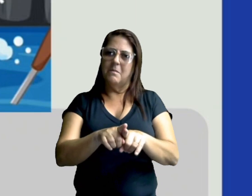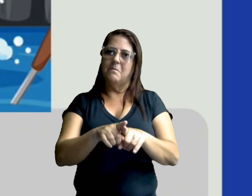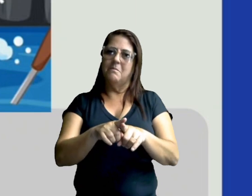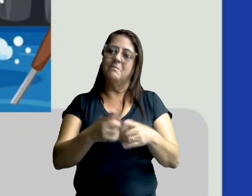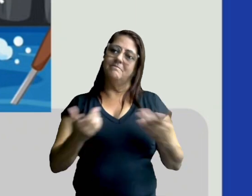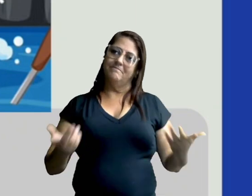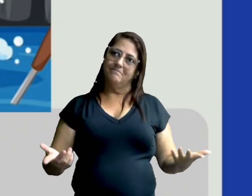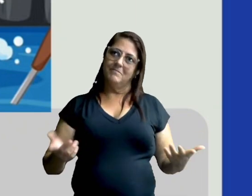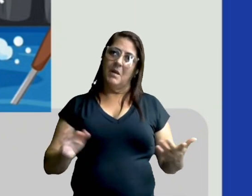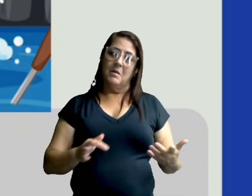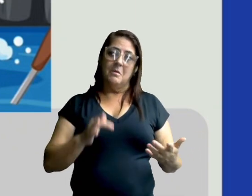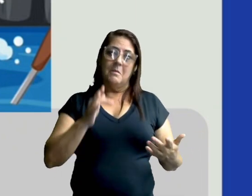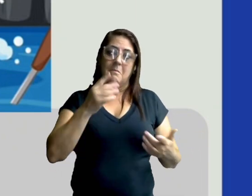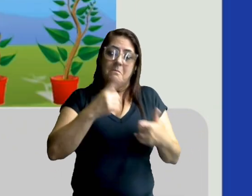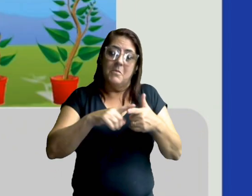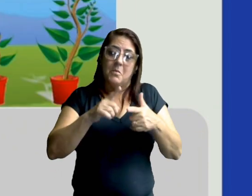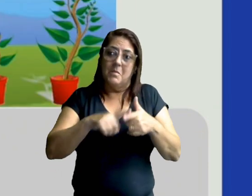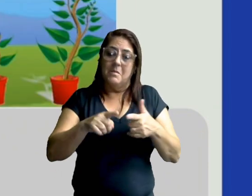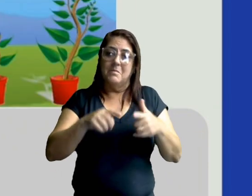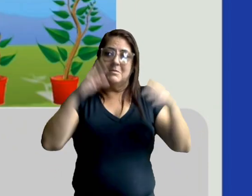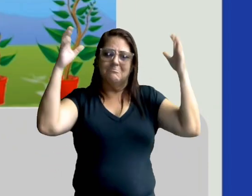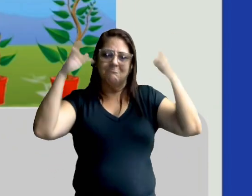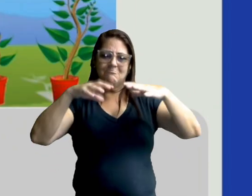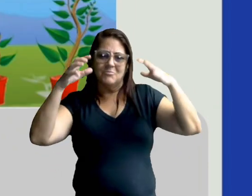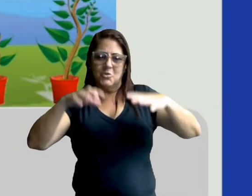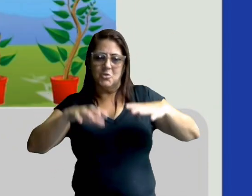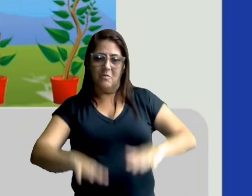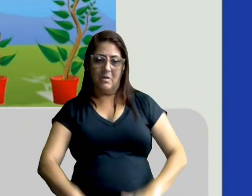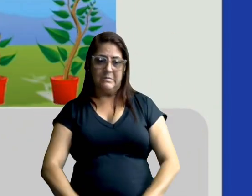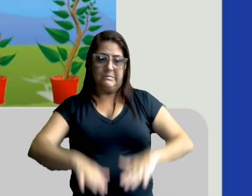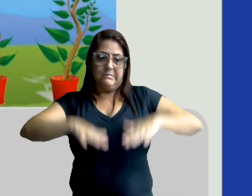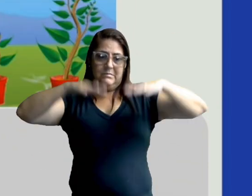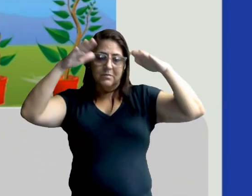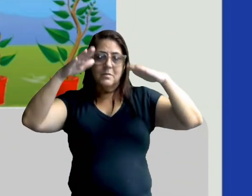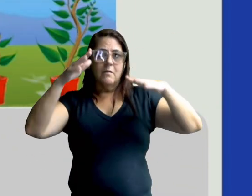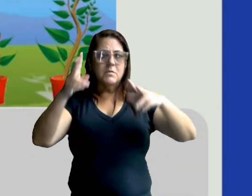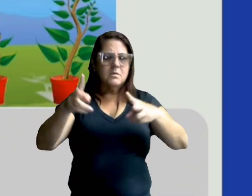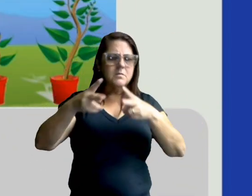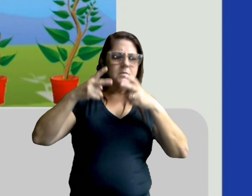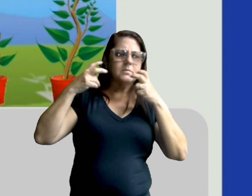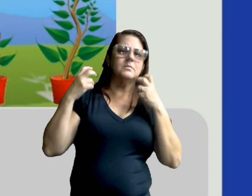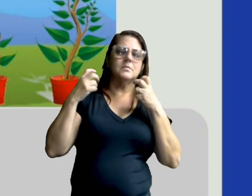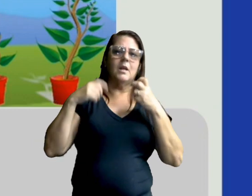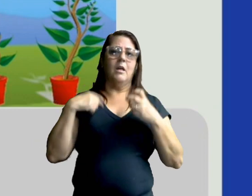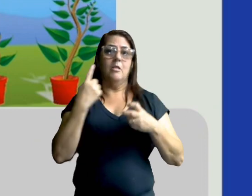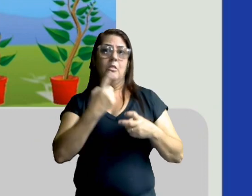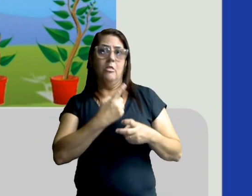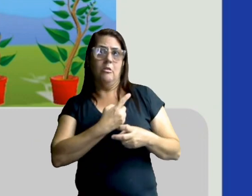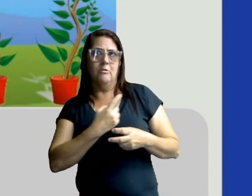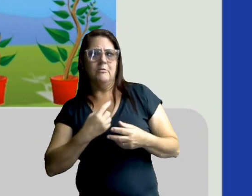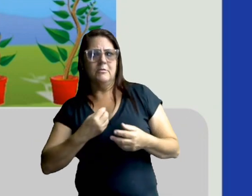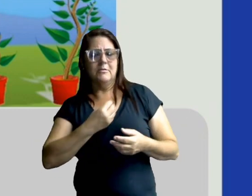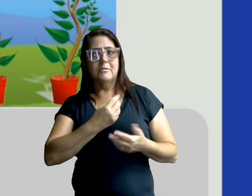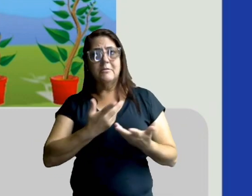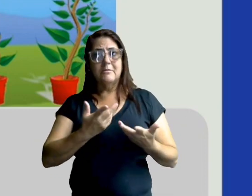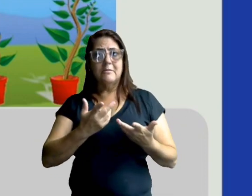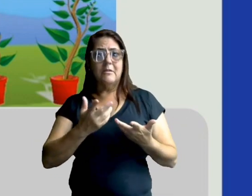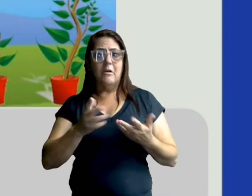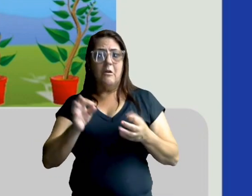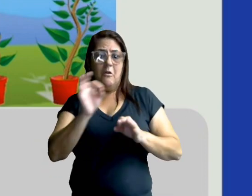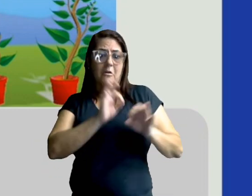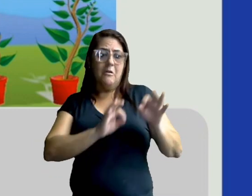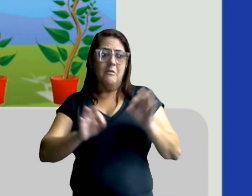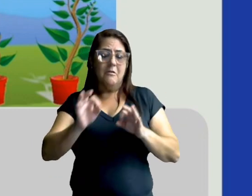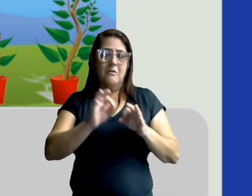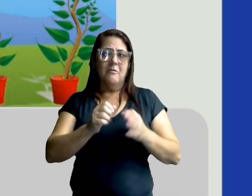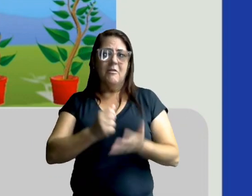ter alagamento, gente. Você percebeu, gente, que são as nossas atitudes do dia a dia que vai ajudar